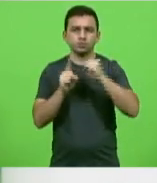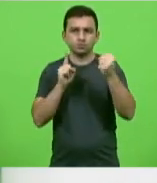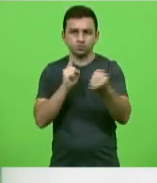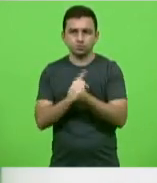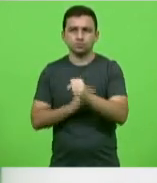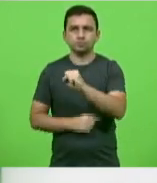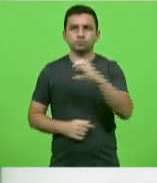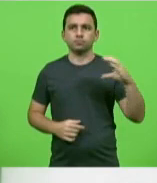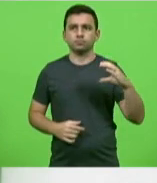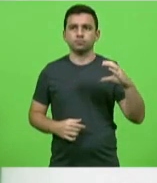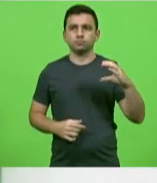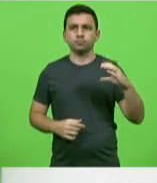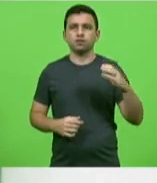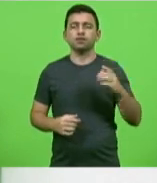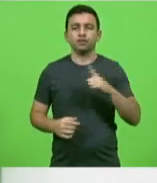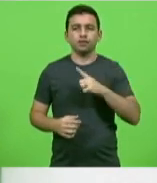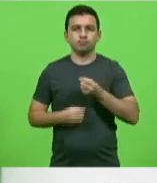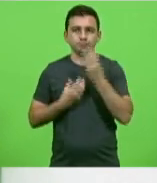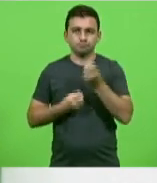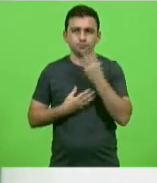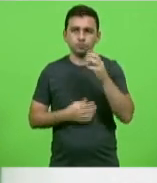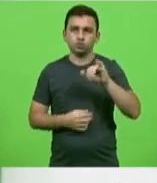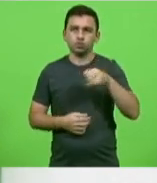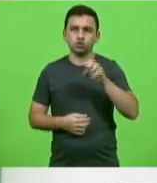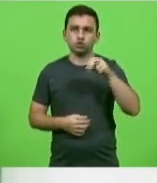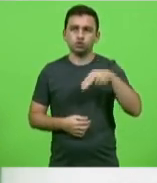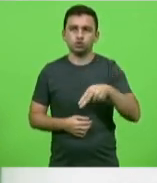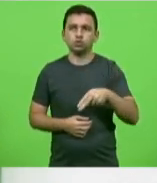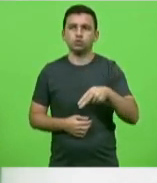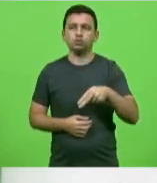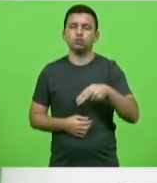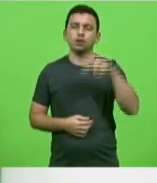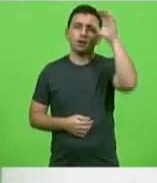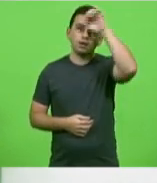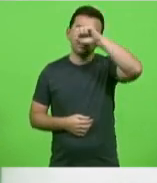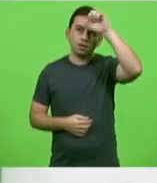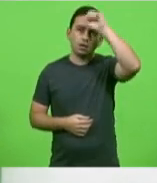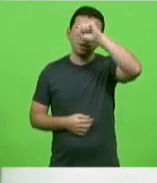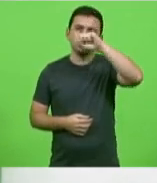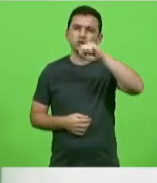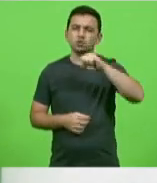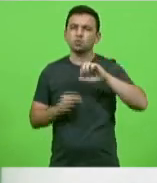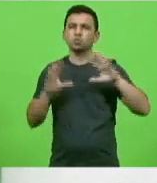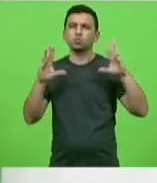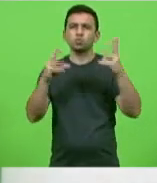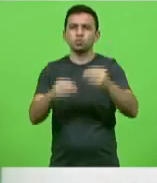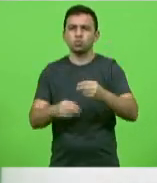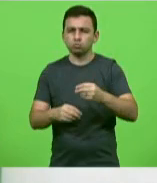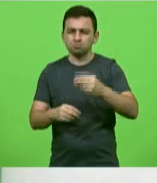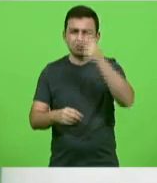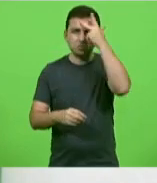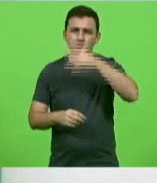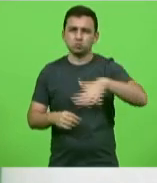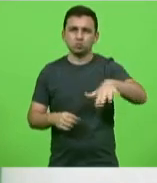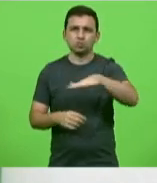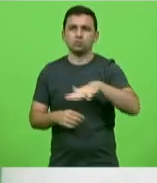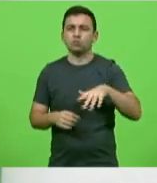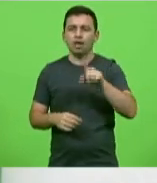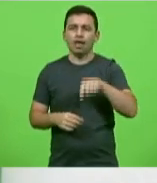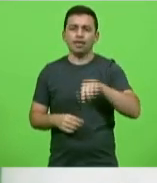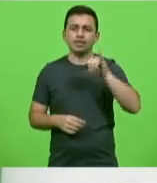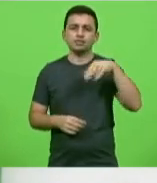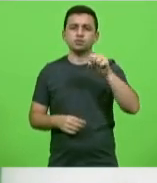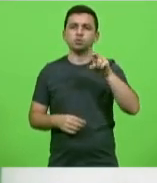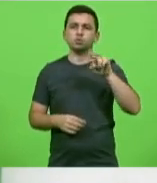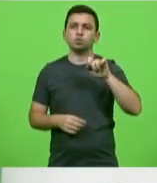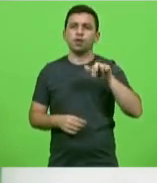catarinense. No belo poema de John Donne, aprendemos que nenhum homem é insular.